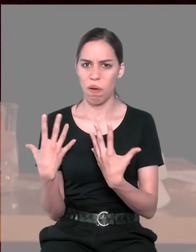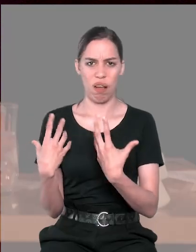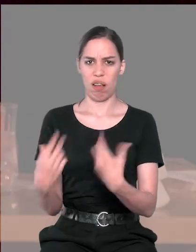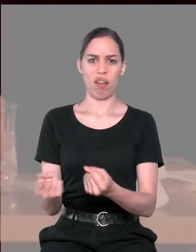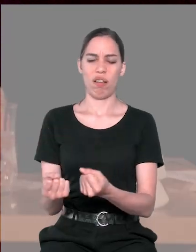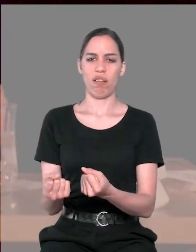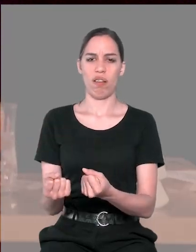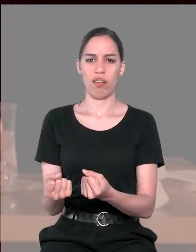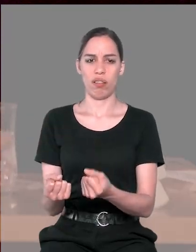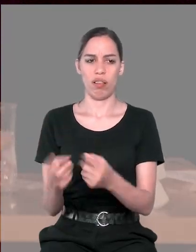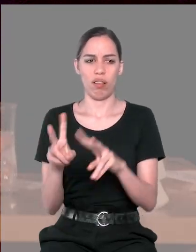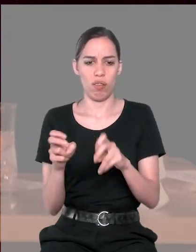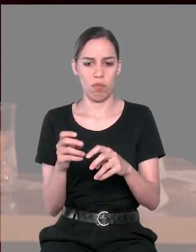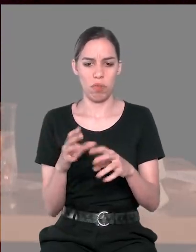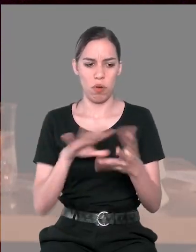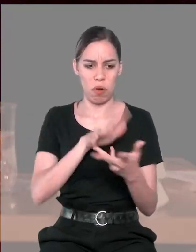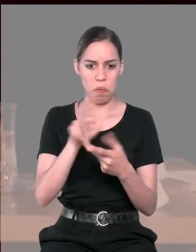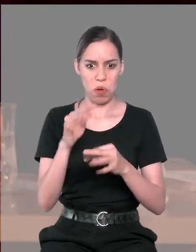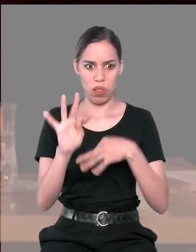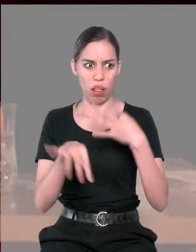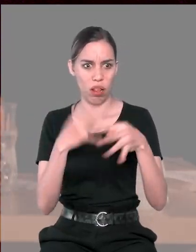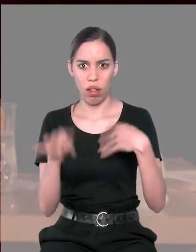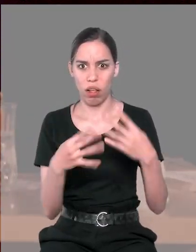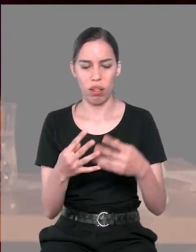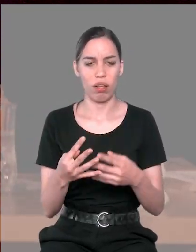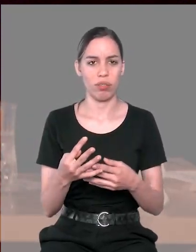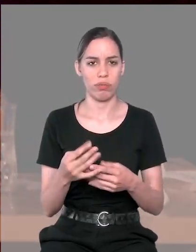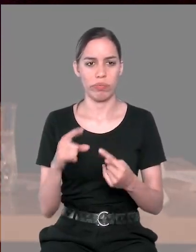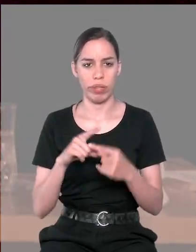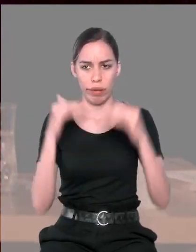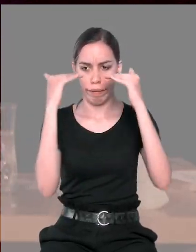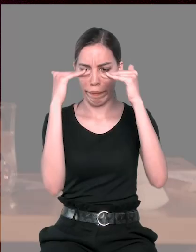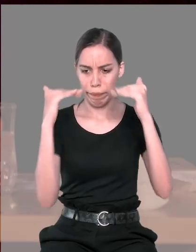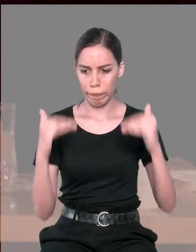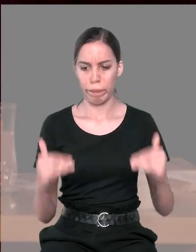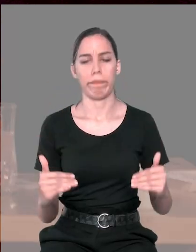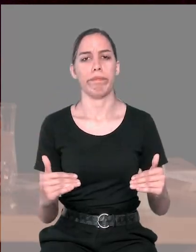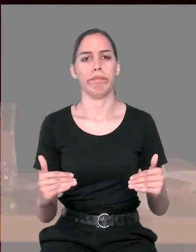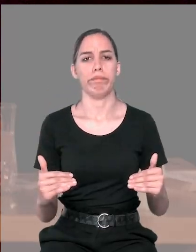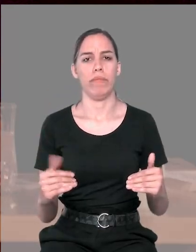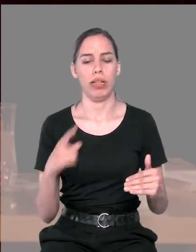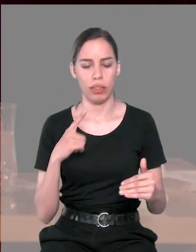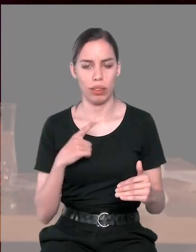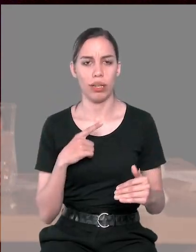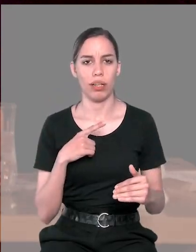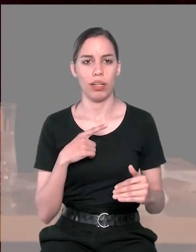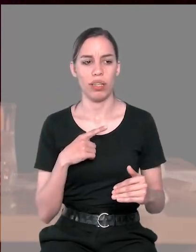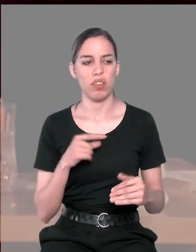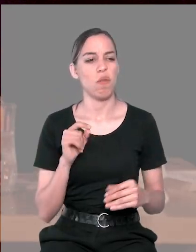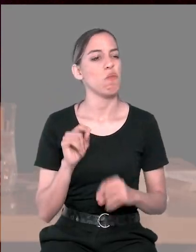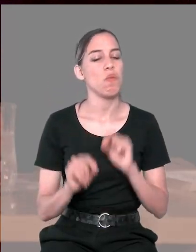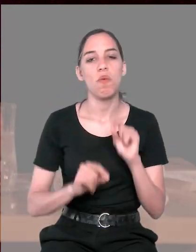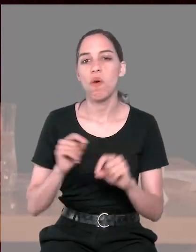mundo completamente dominado, completamente tecnologizado, é um mundo completamente submetido a determinados princípios hierárquicos que dominam todos os outros. Né? O que